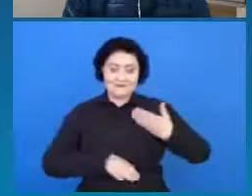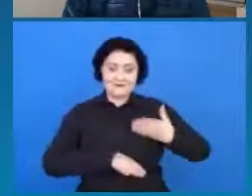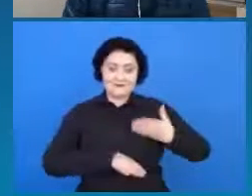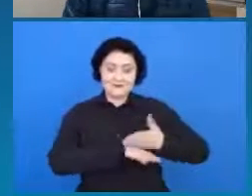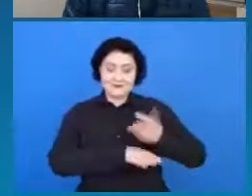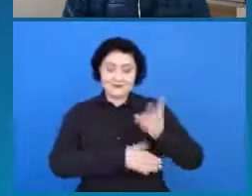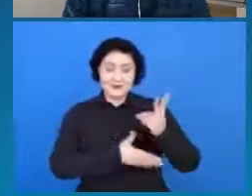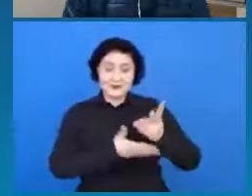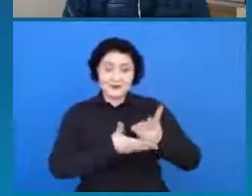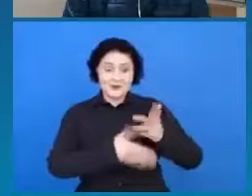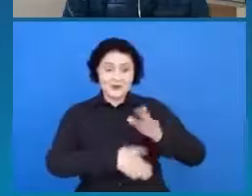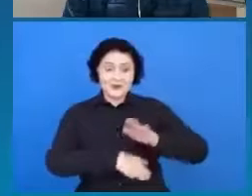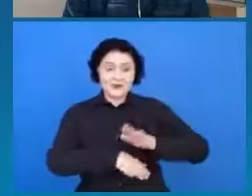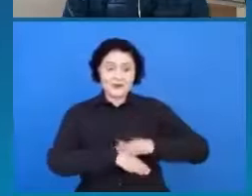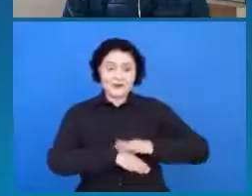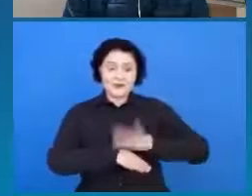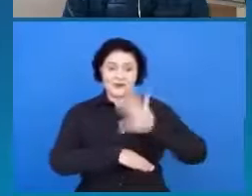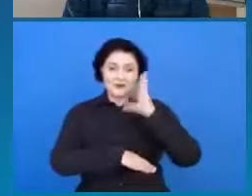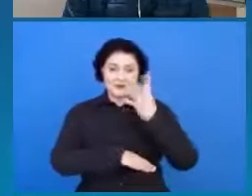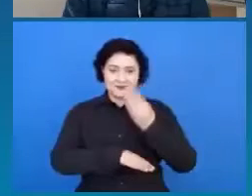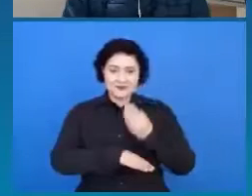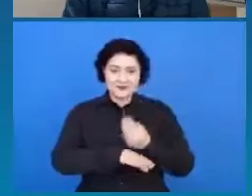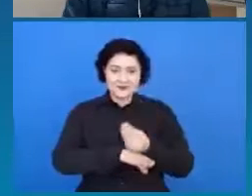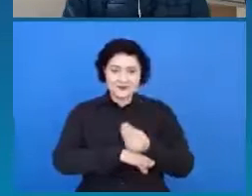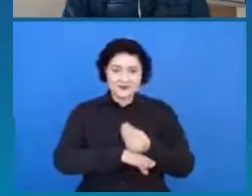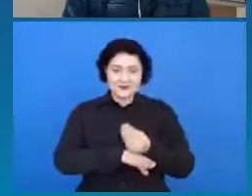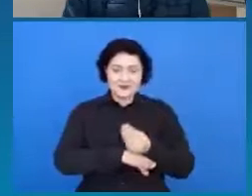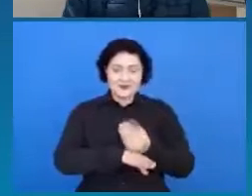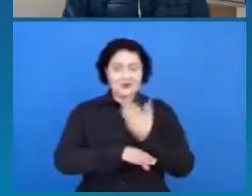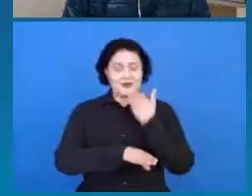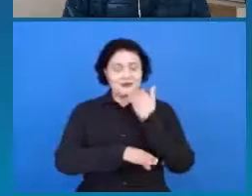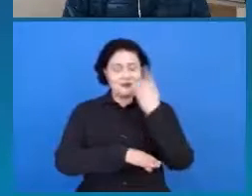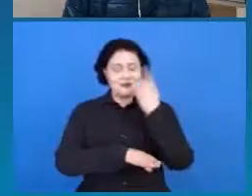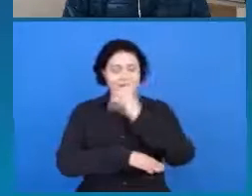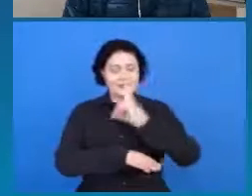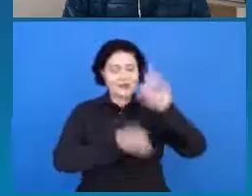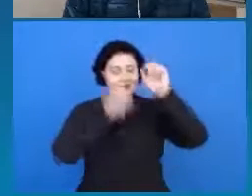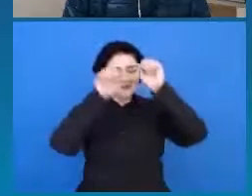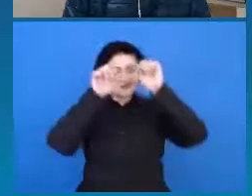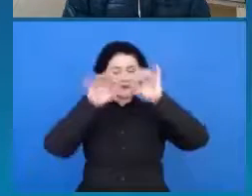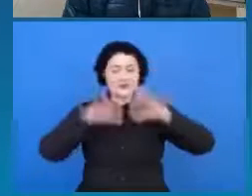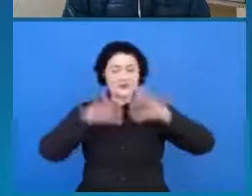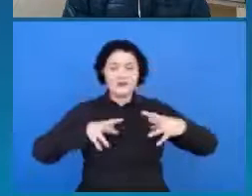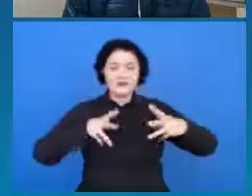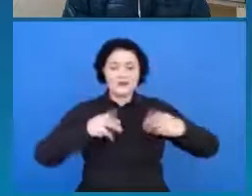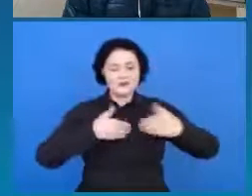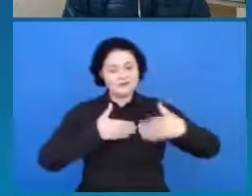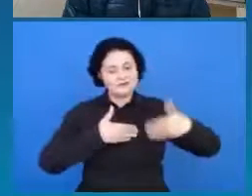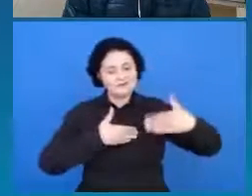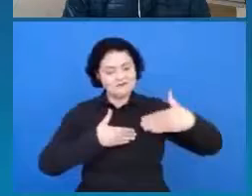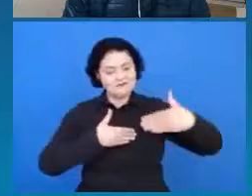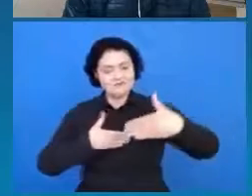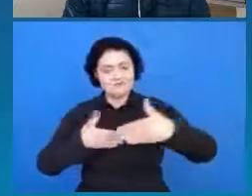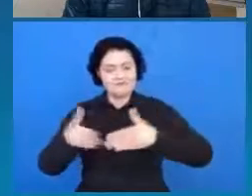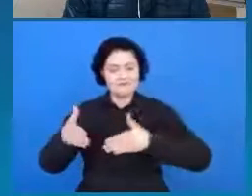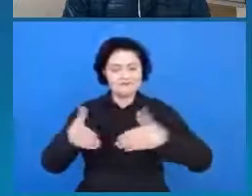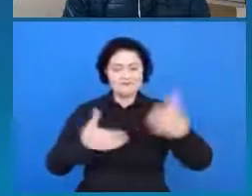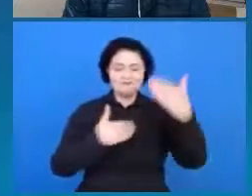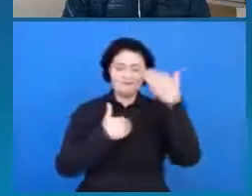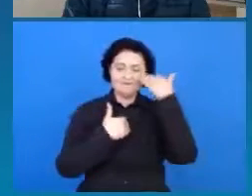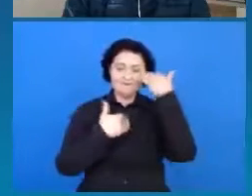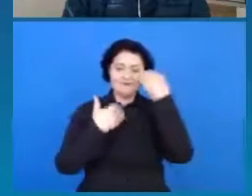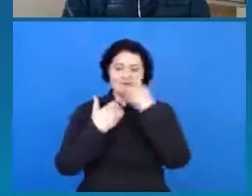sempre no momento espírita e logo que Deus abençoe todos e que prossigamos o nosso caminho Muito obrigado